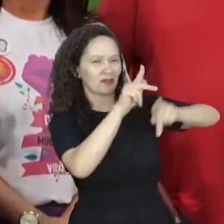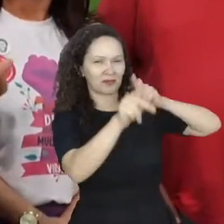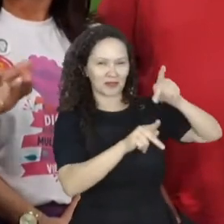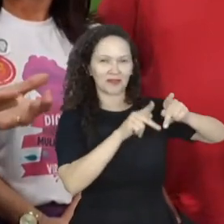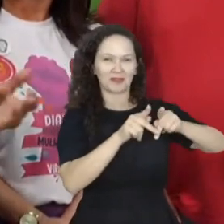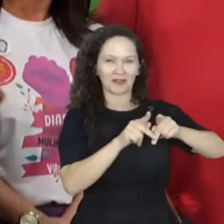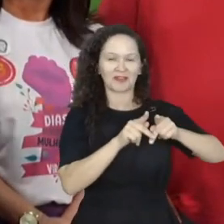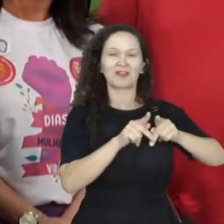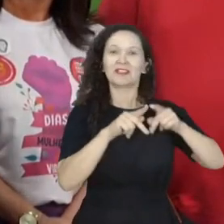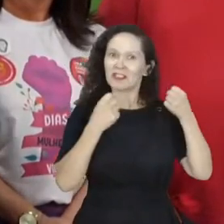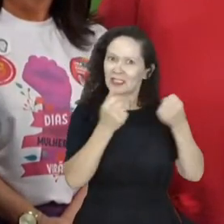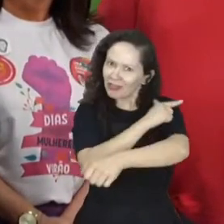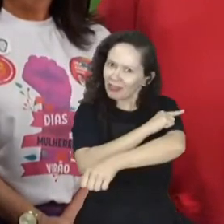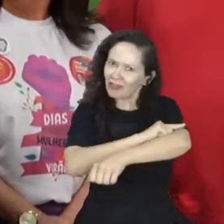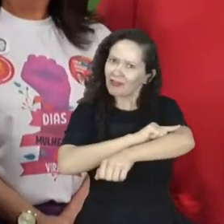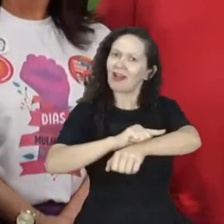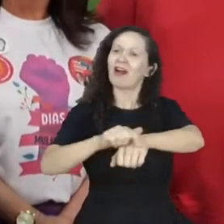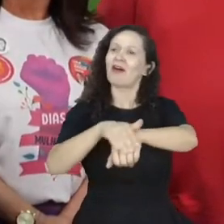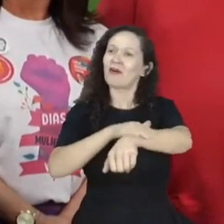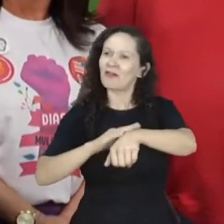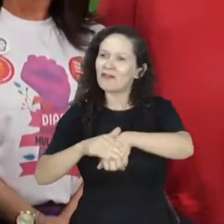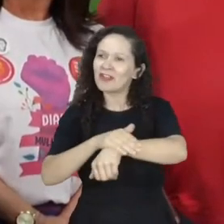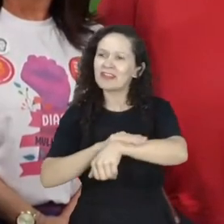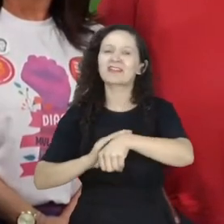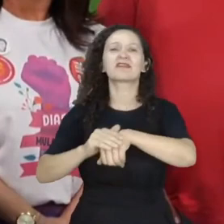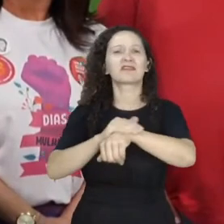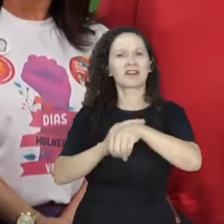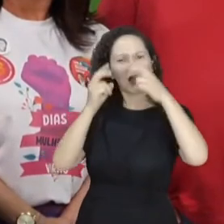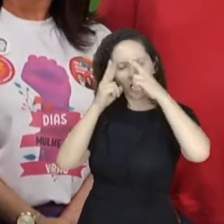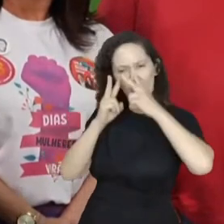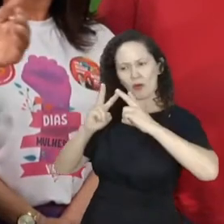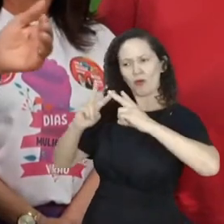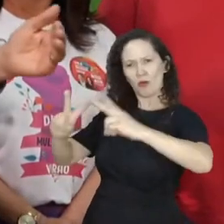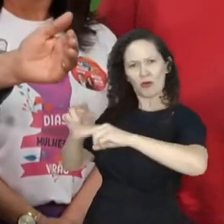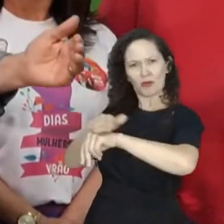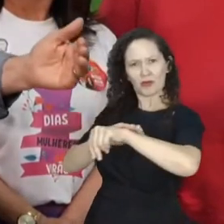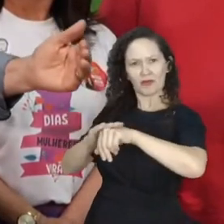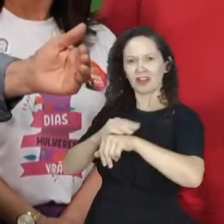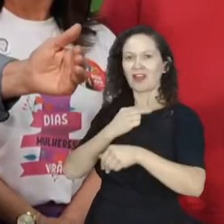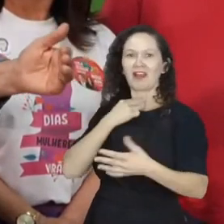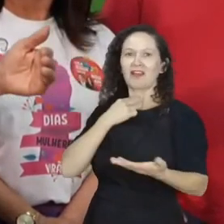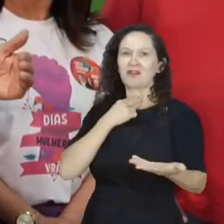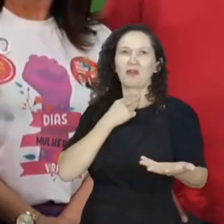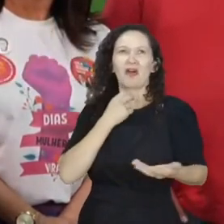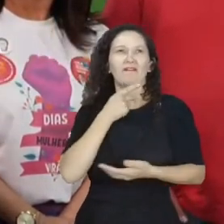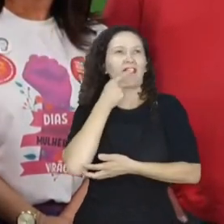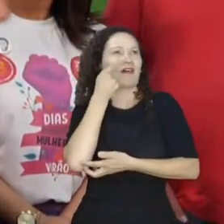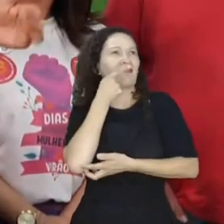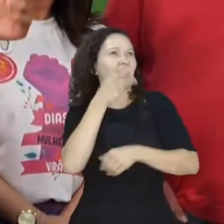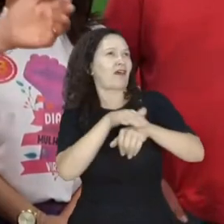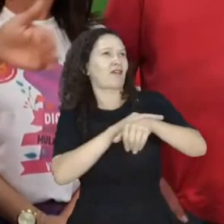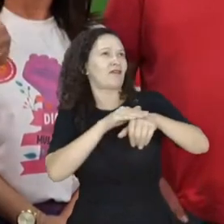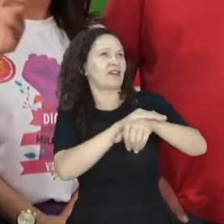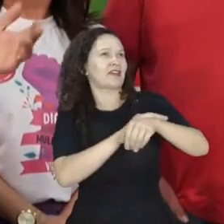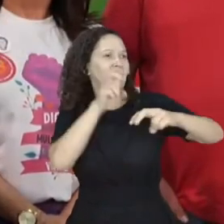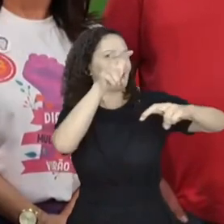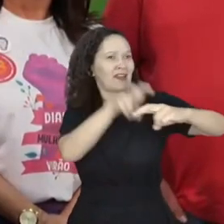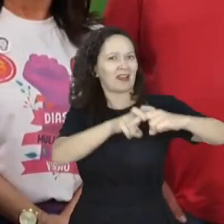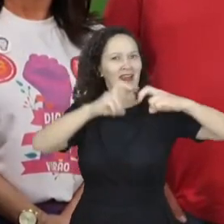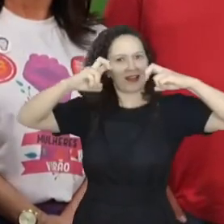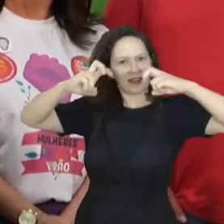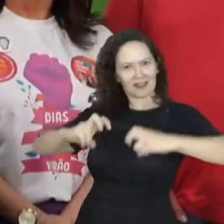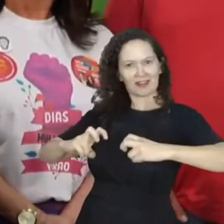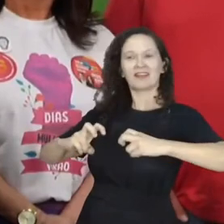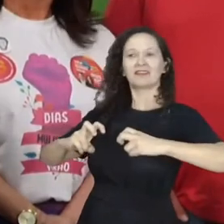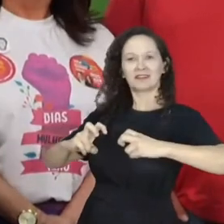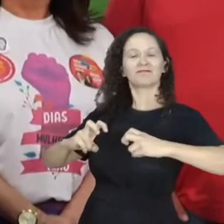ser educado com o povo, ser respeitoso com o povo. Não com o que a gente está falando, mas com quem está sentado no sofá, numa